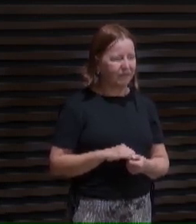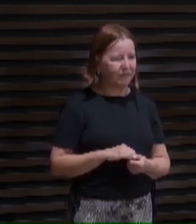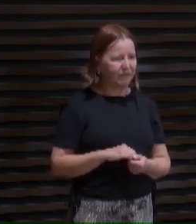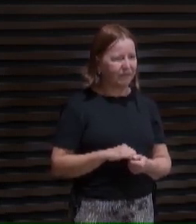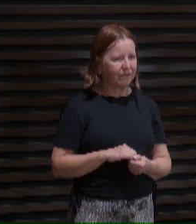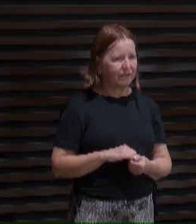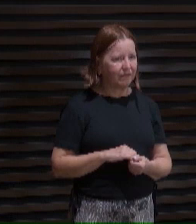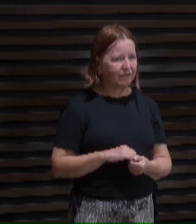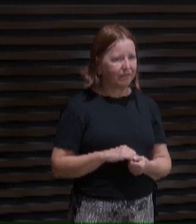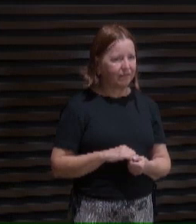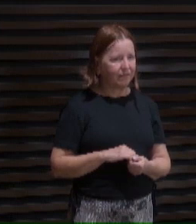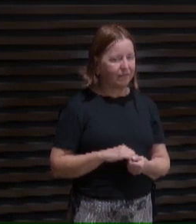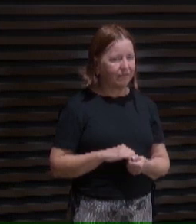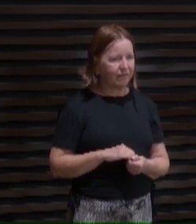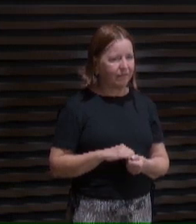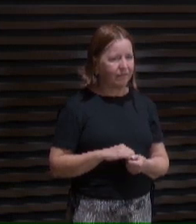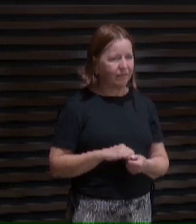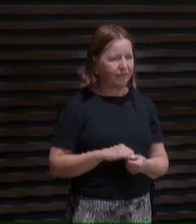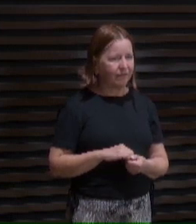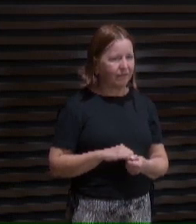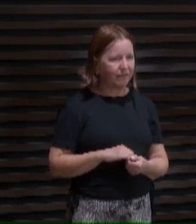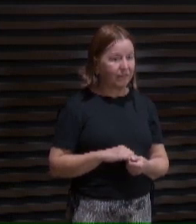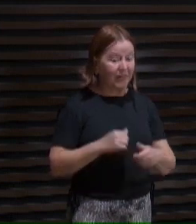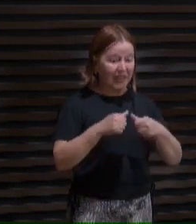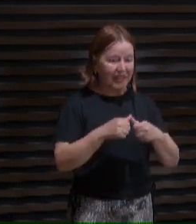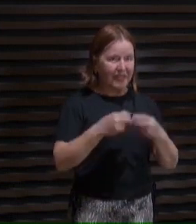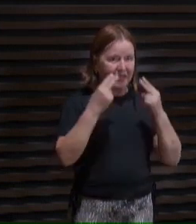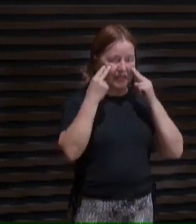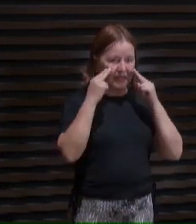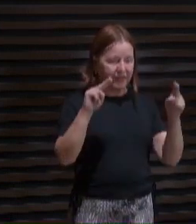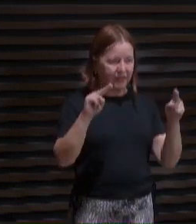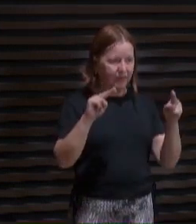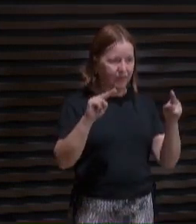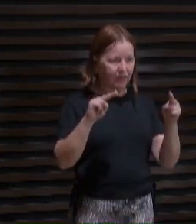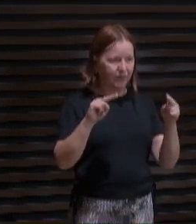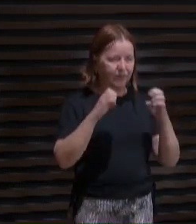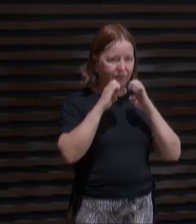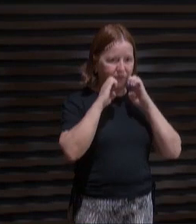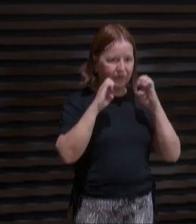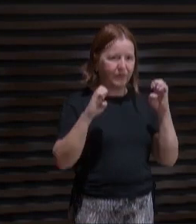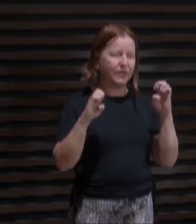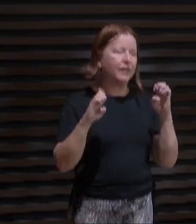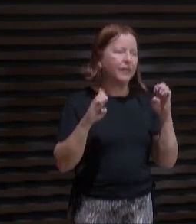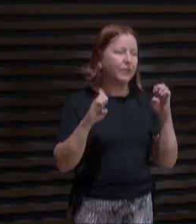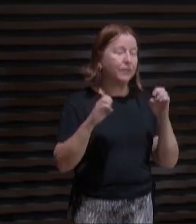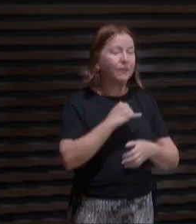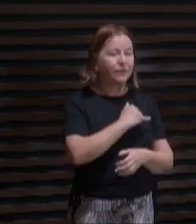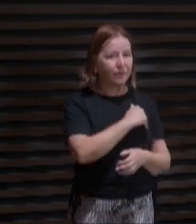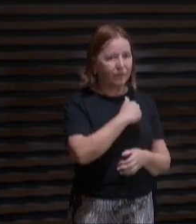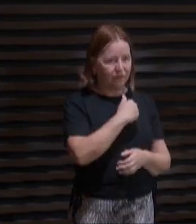O que está implícito aqui, nesse testemunho do quarto evangelho, é que João